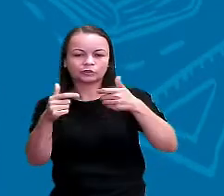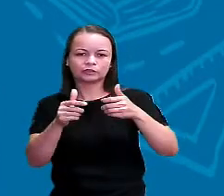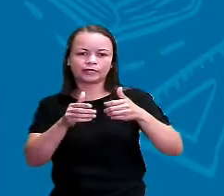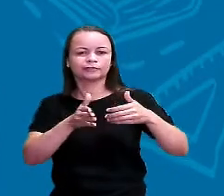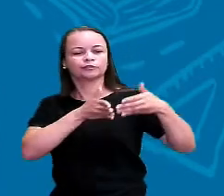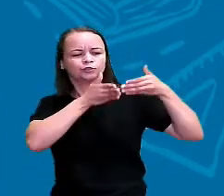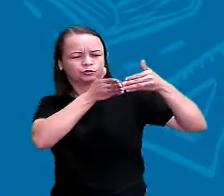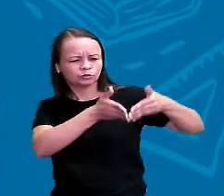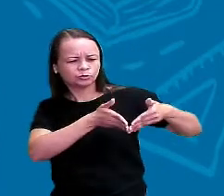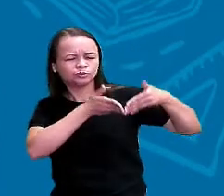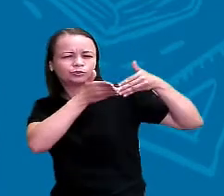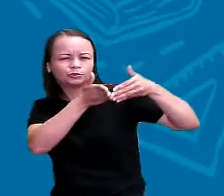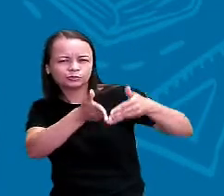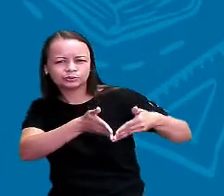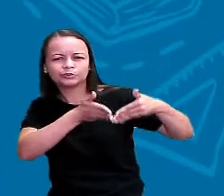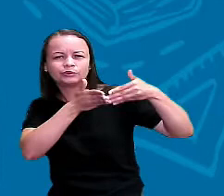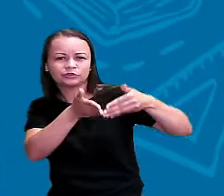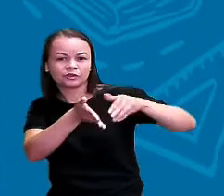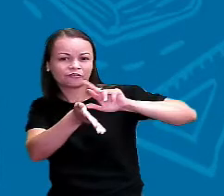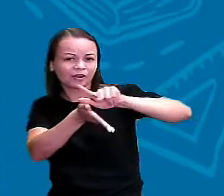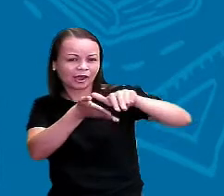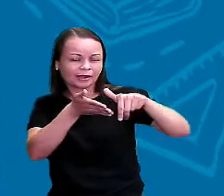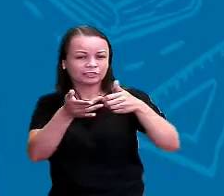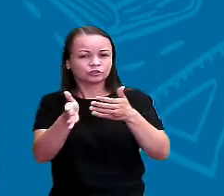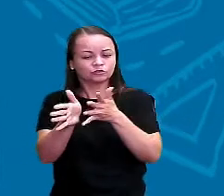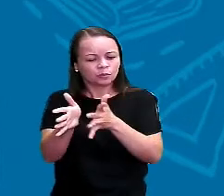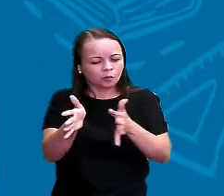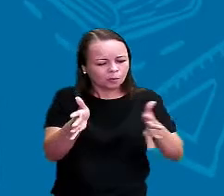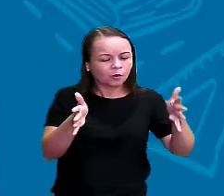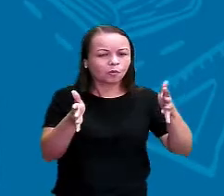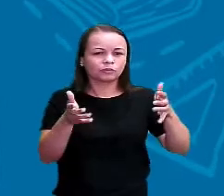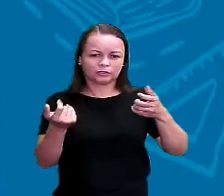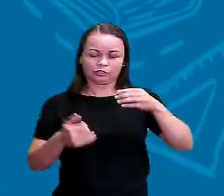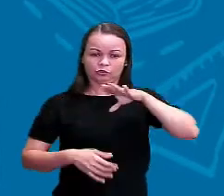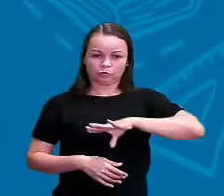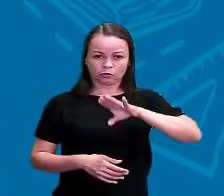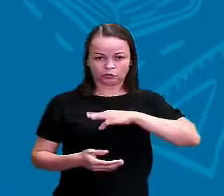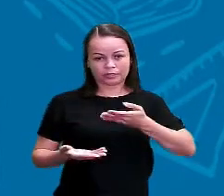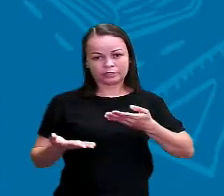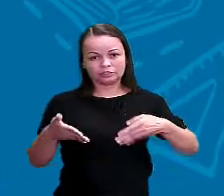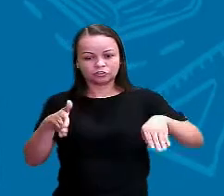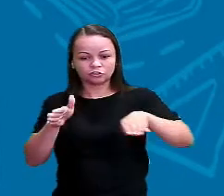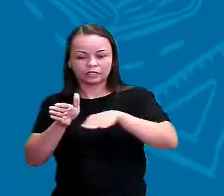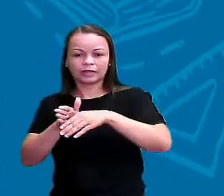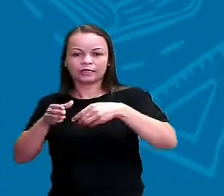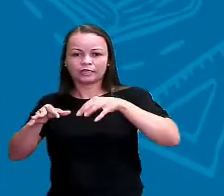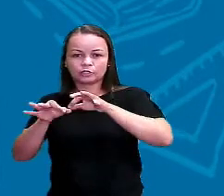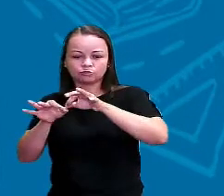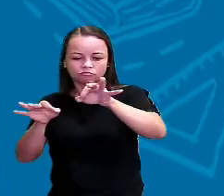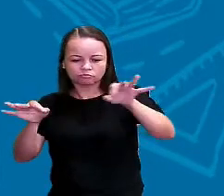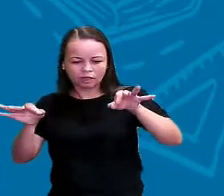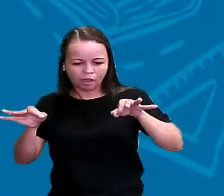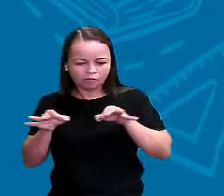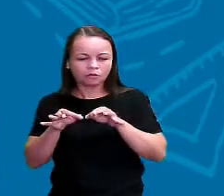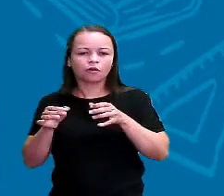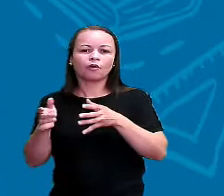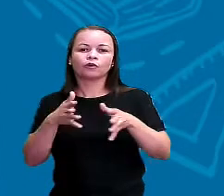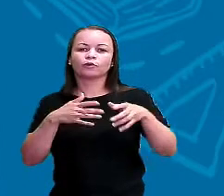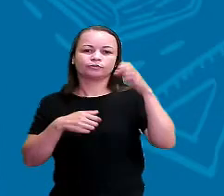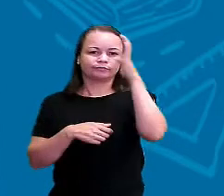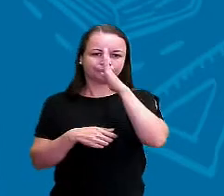grandes navegações, que deu início à presença contínua de portugueses no território brasileiro. A partir desse